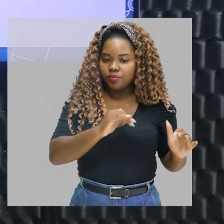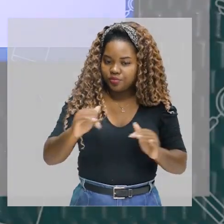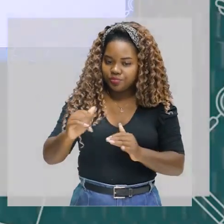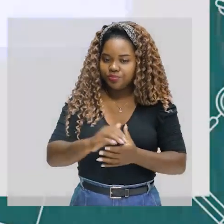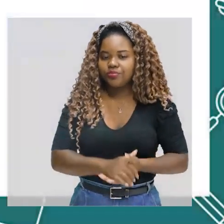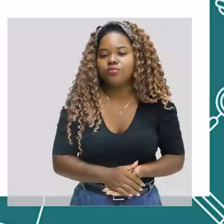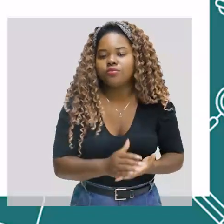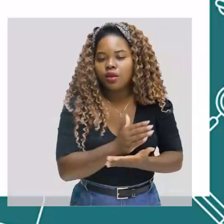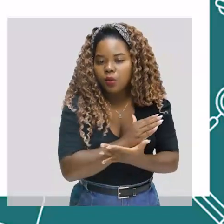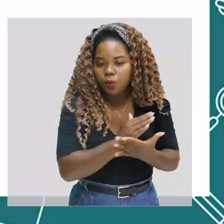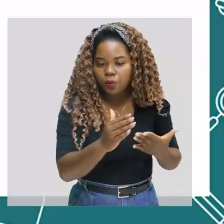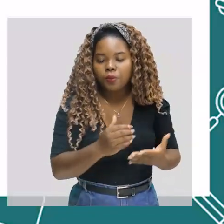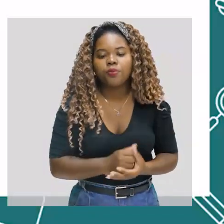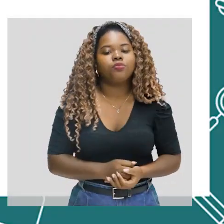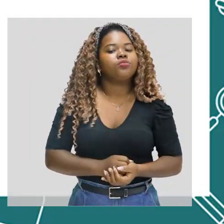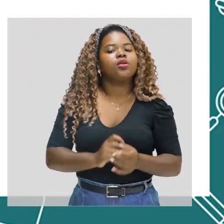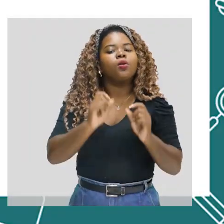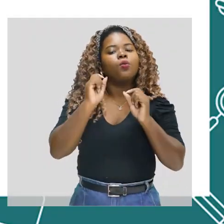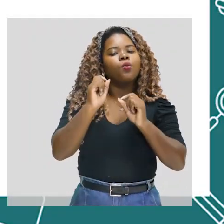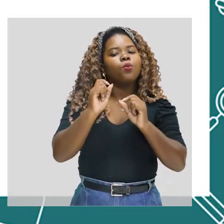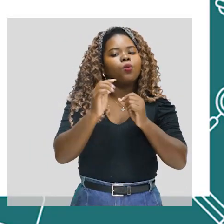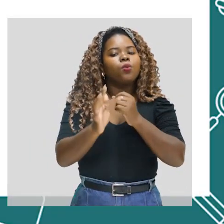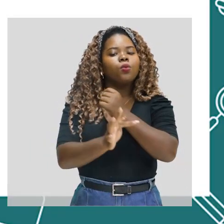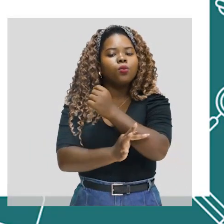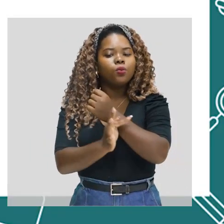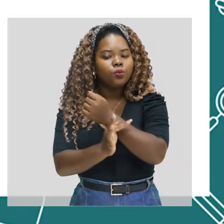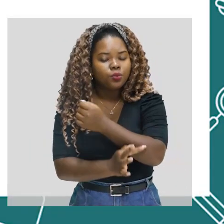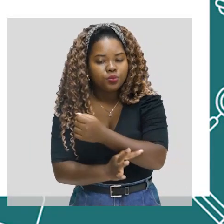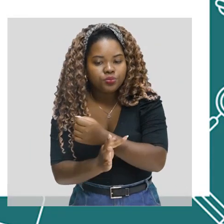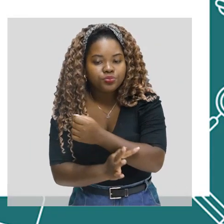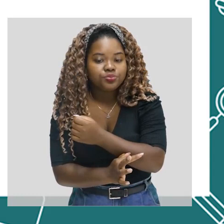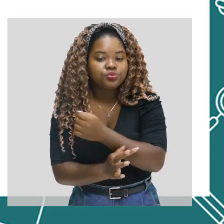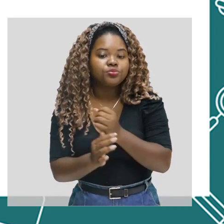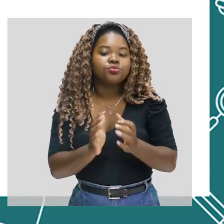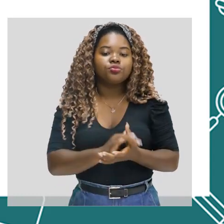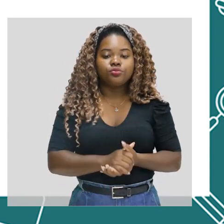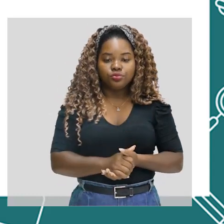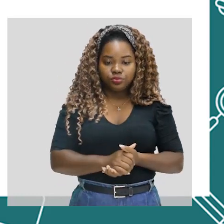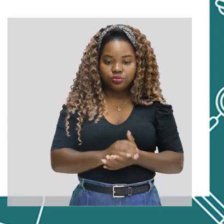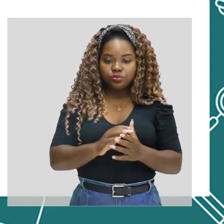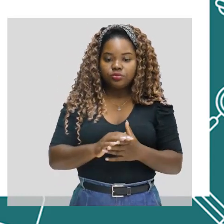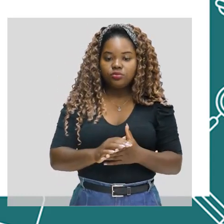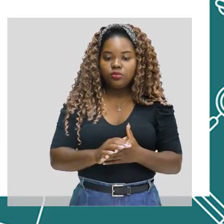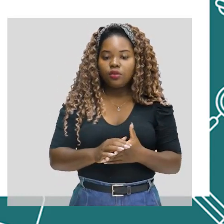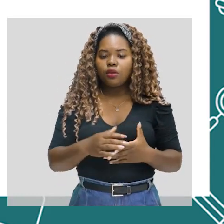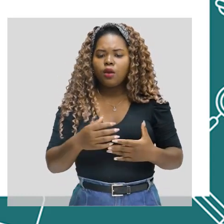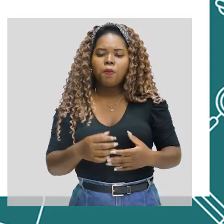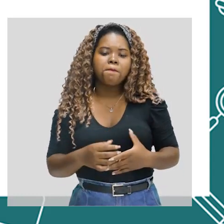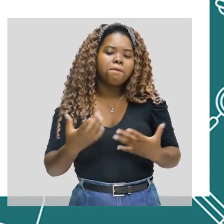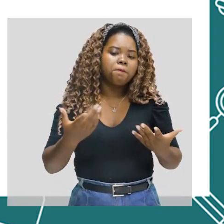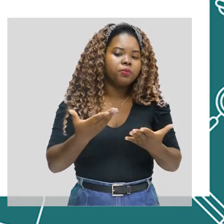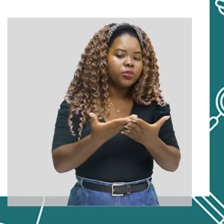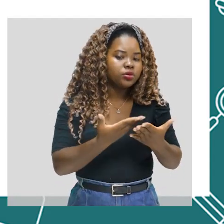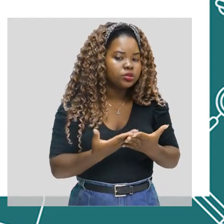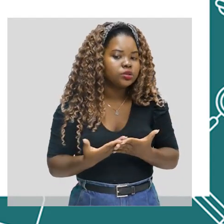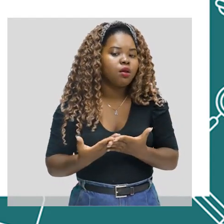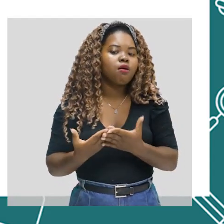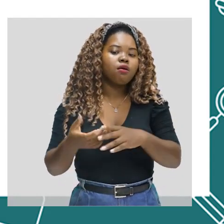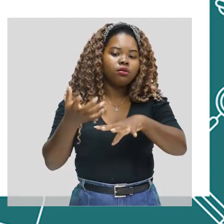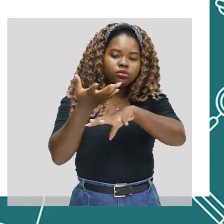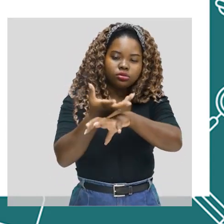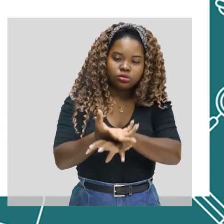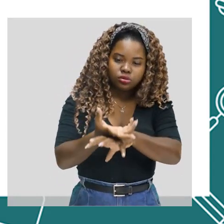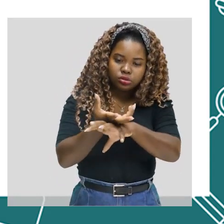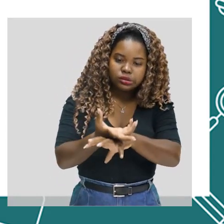vamos começar aqui, ó, né? Então vamos entender o que é física, tá ok? Então a gente estuda, né, essa disciplina, né,